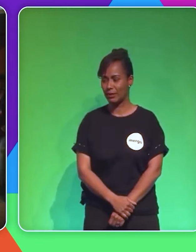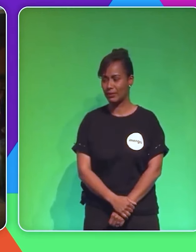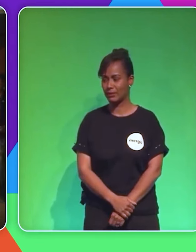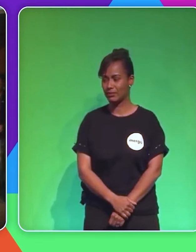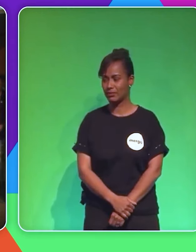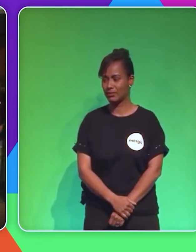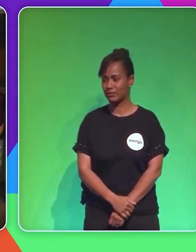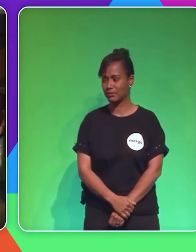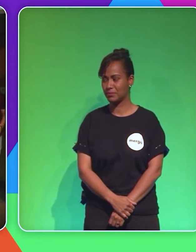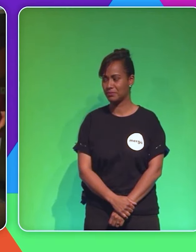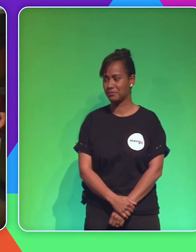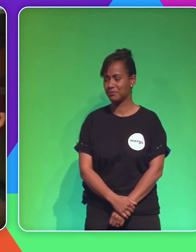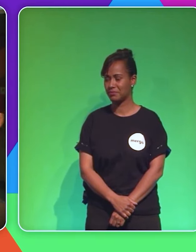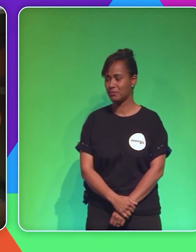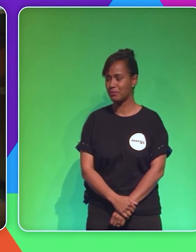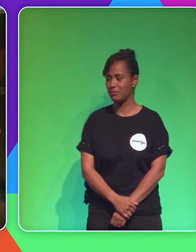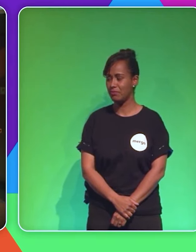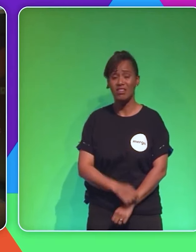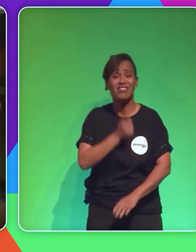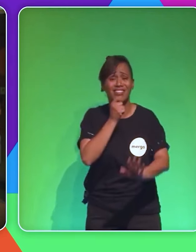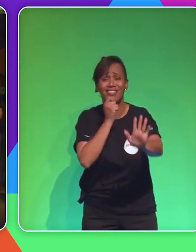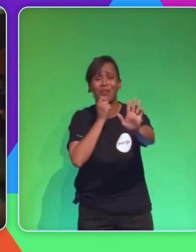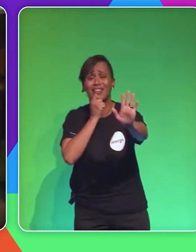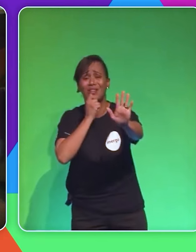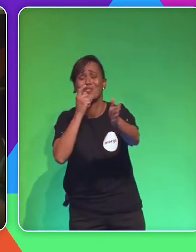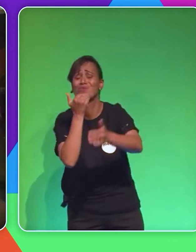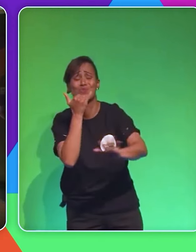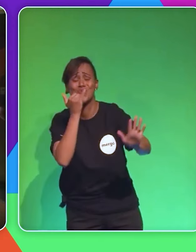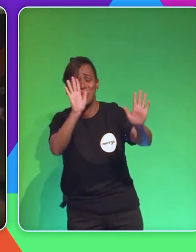tá Ah não foi ainda